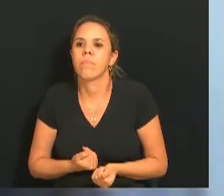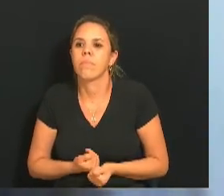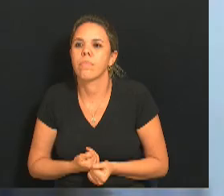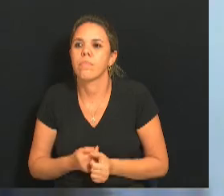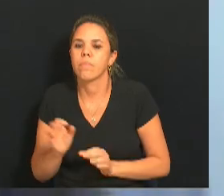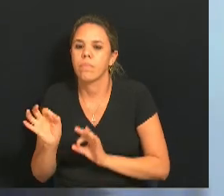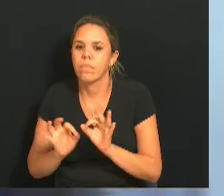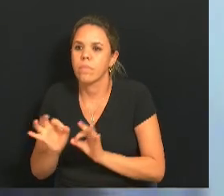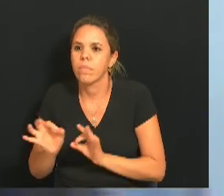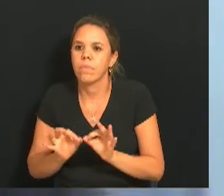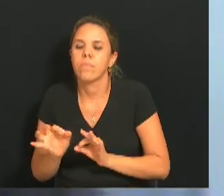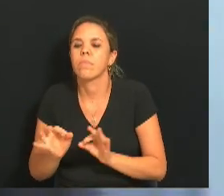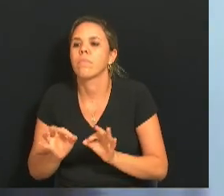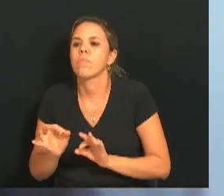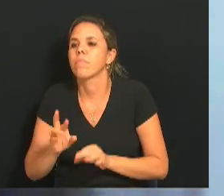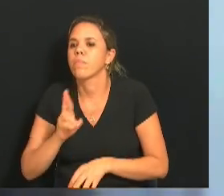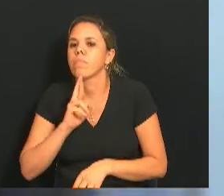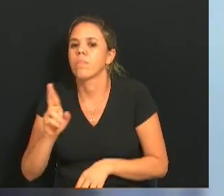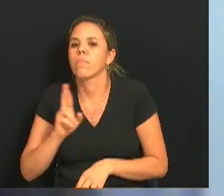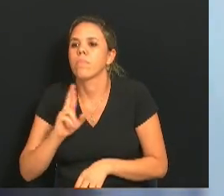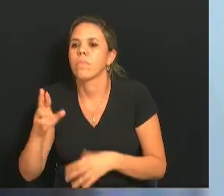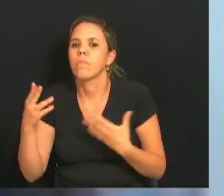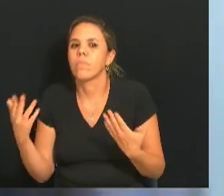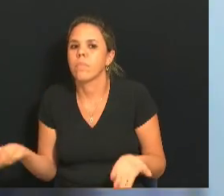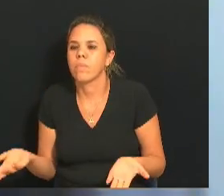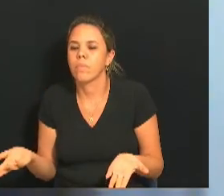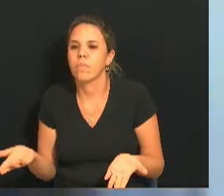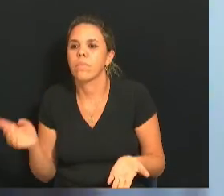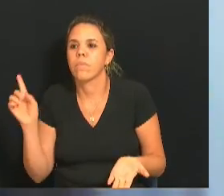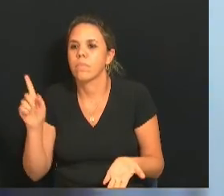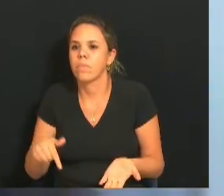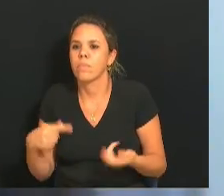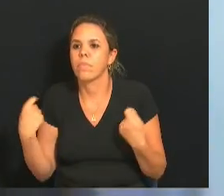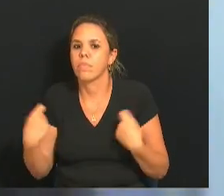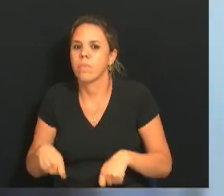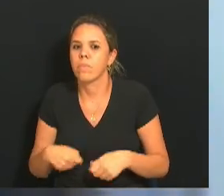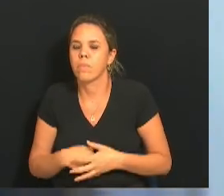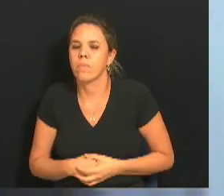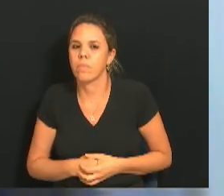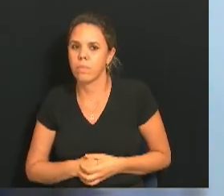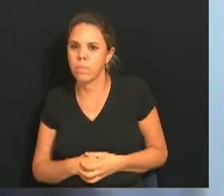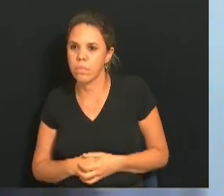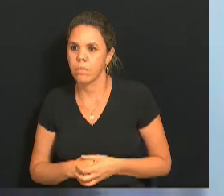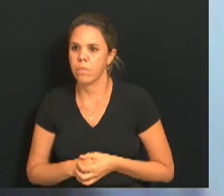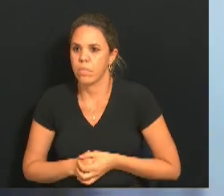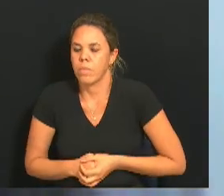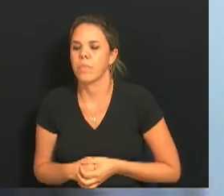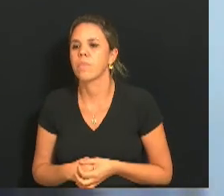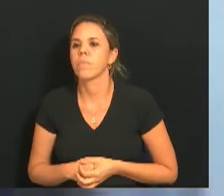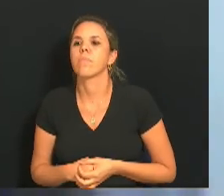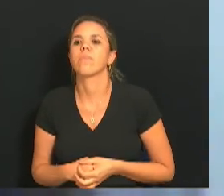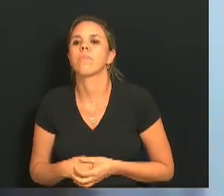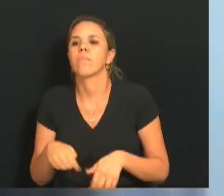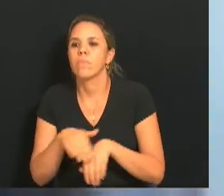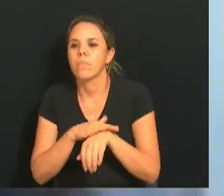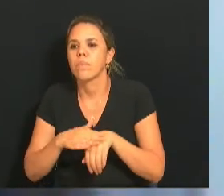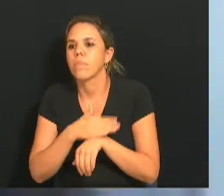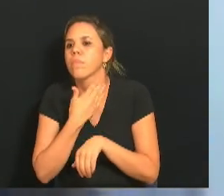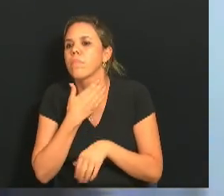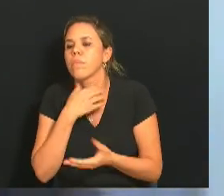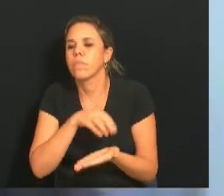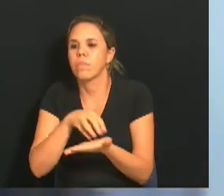produzir as respostas e, para isso, precisava conversar com a unidade,